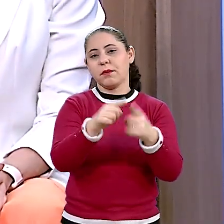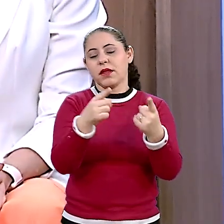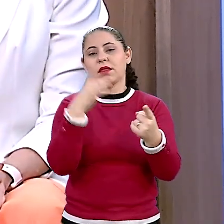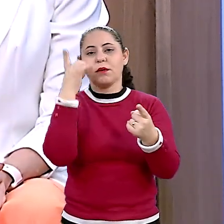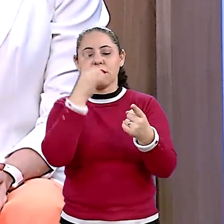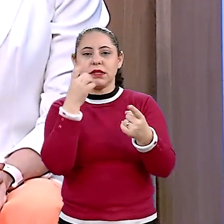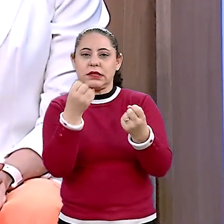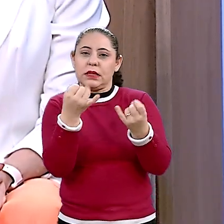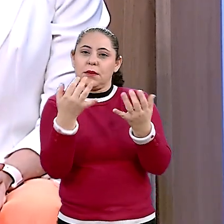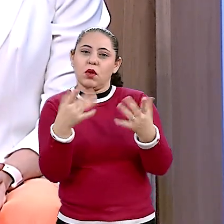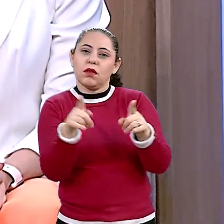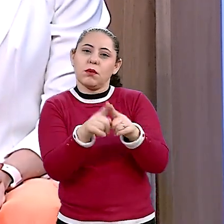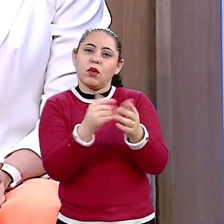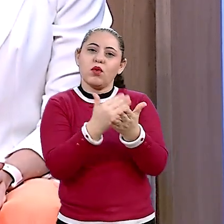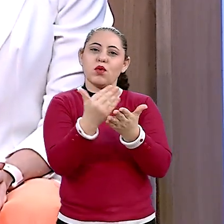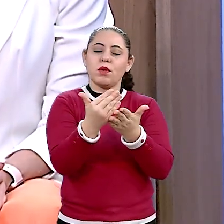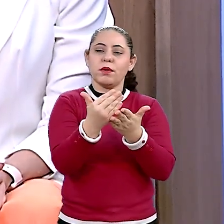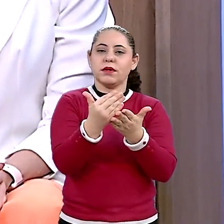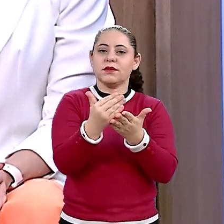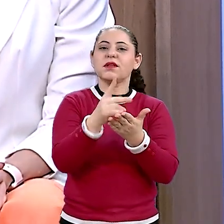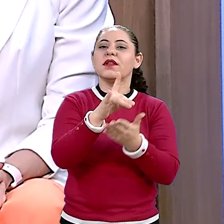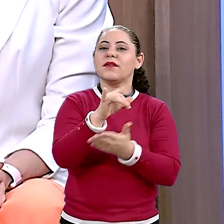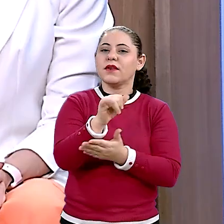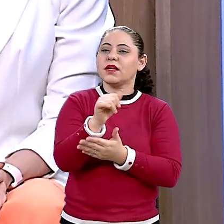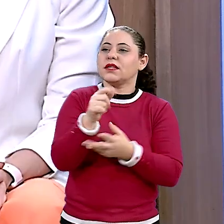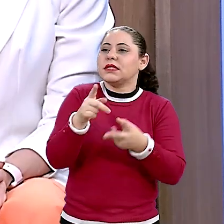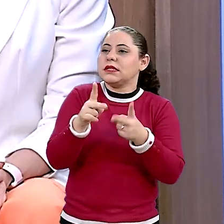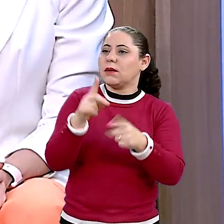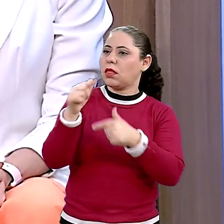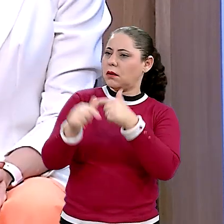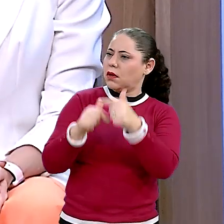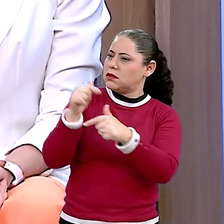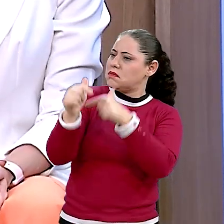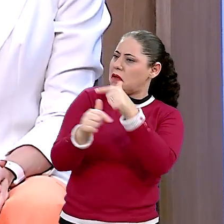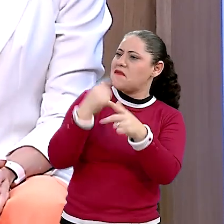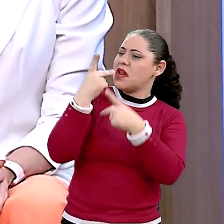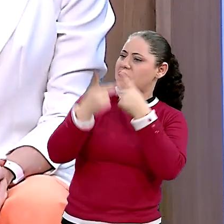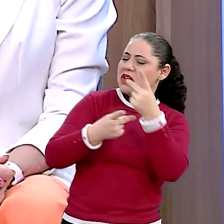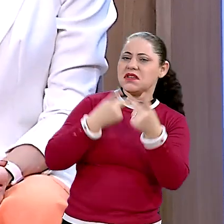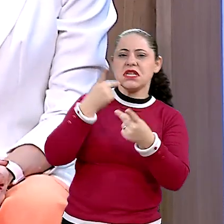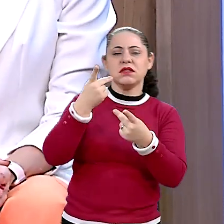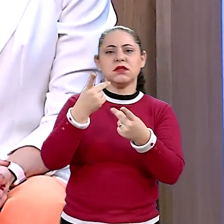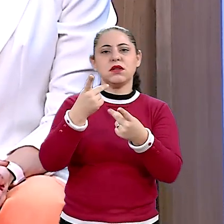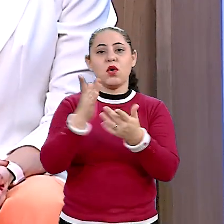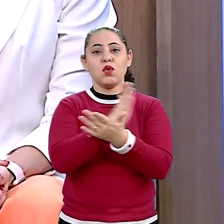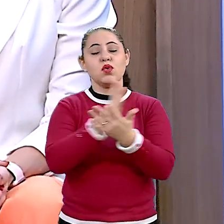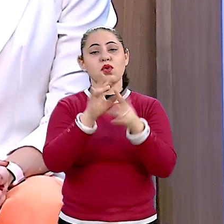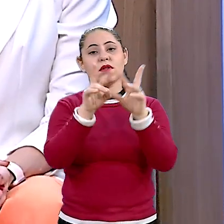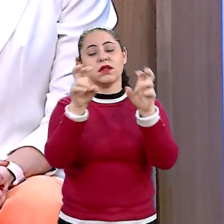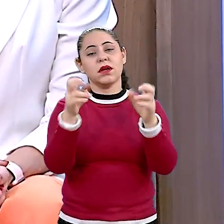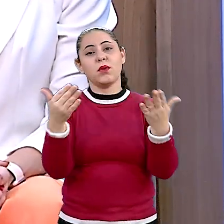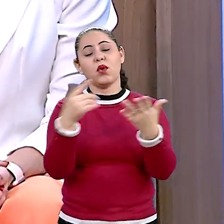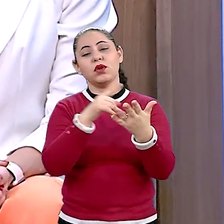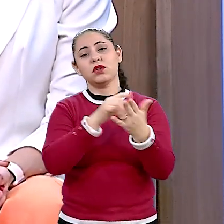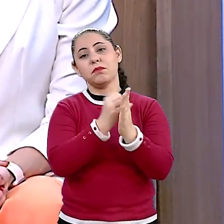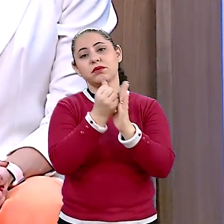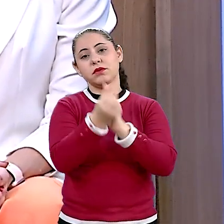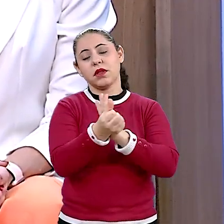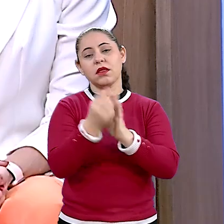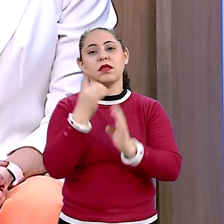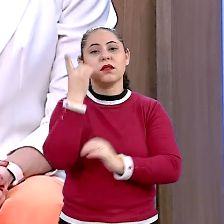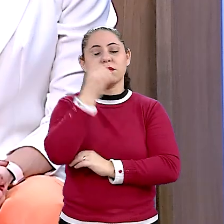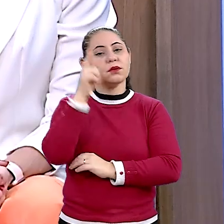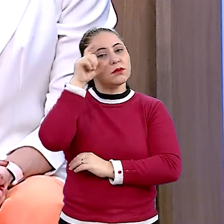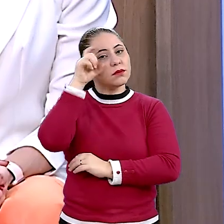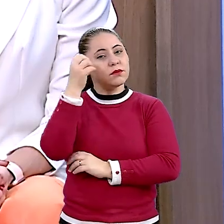como eu falei inclusive no começo, Lívia, é sempre muito ativo nas sessões, trazendo vários assuntos. Um dos assuntos, nesse primeiro semestre, que o deputado